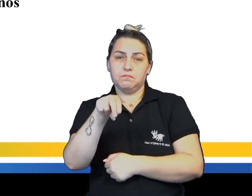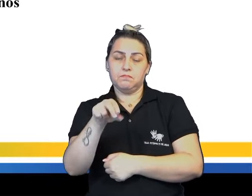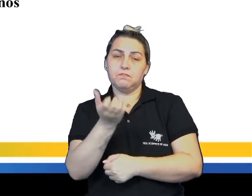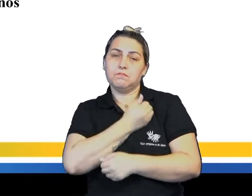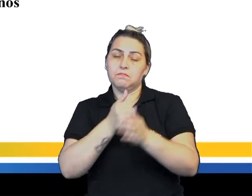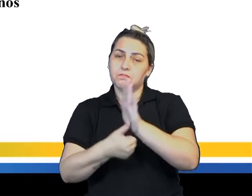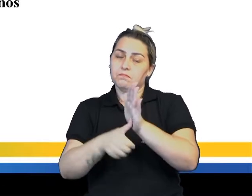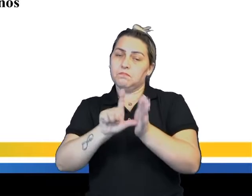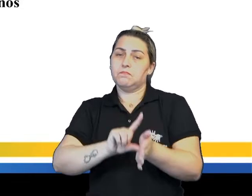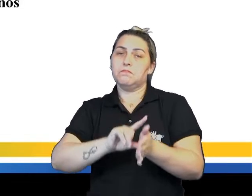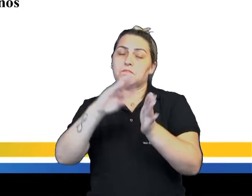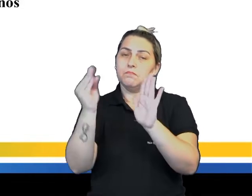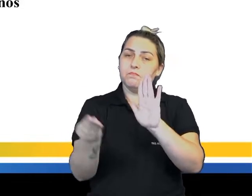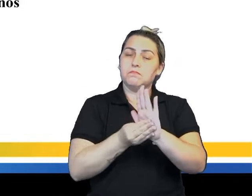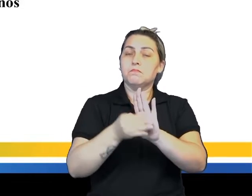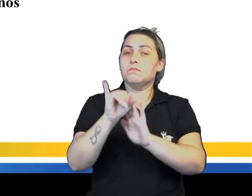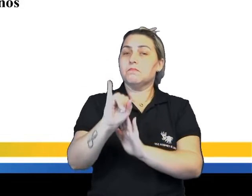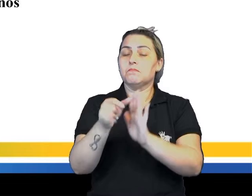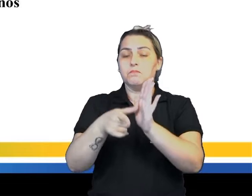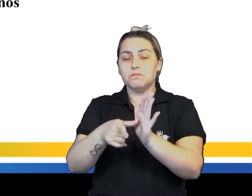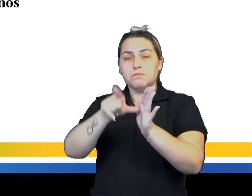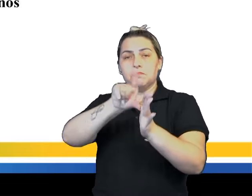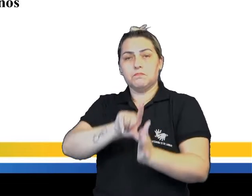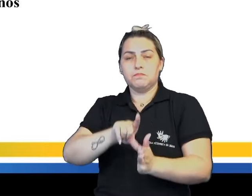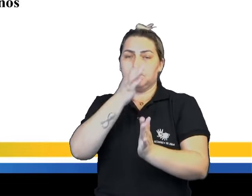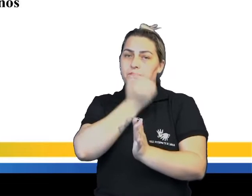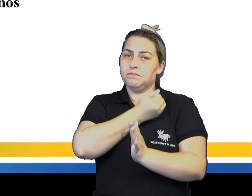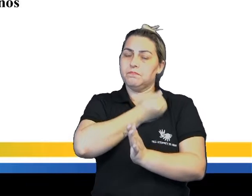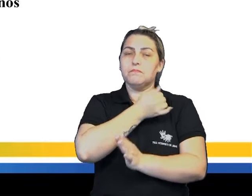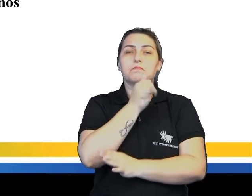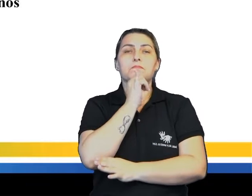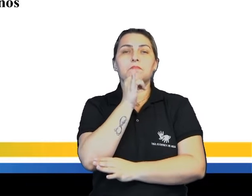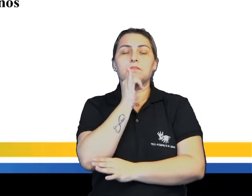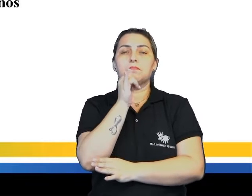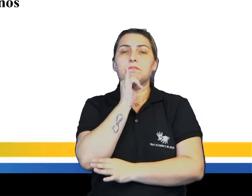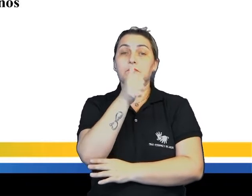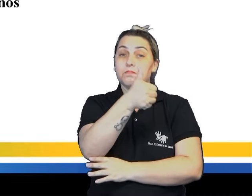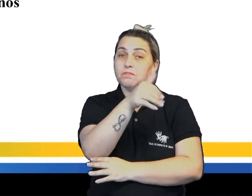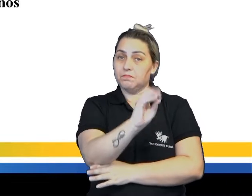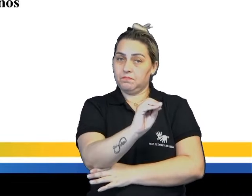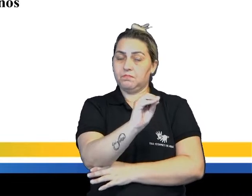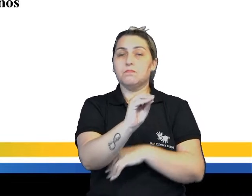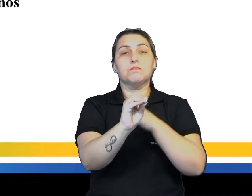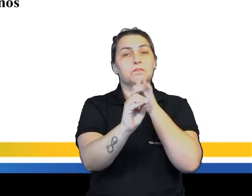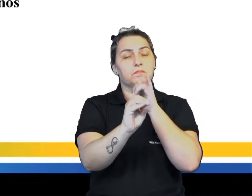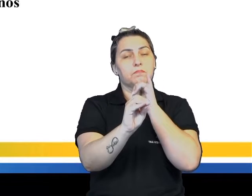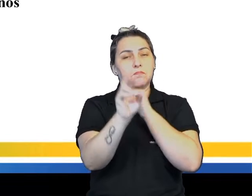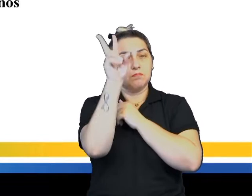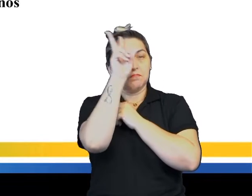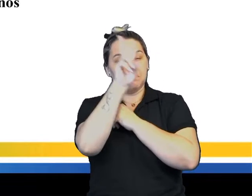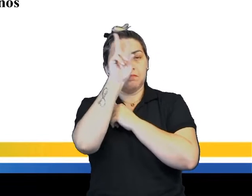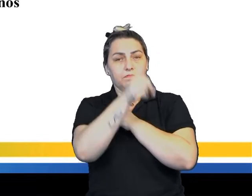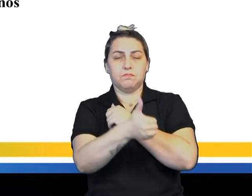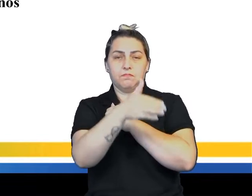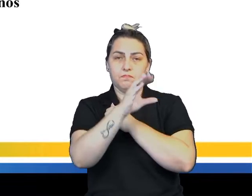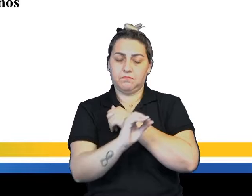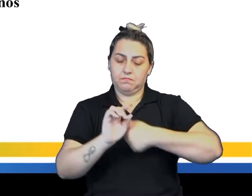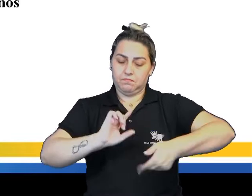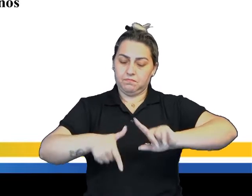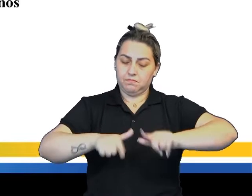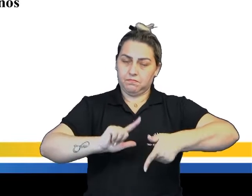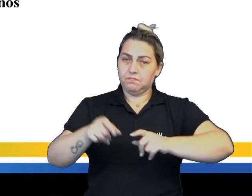nós colocamos o I antes desse número. Por exemplo, o 10. Lembra que o 10 era com a